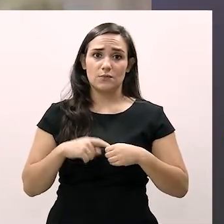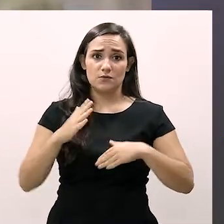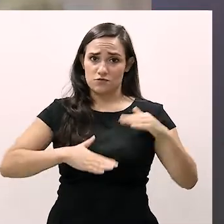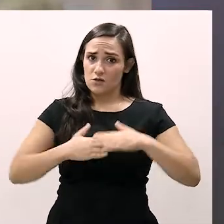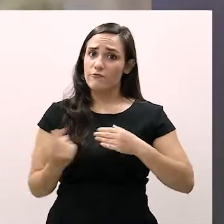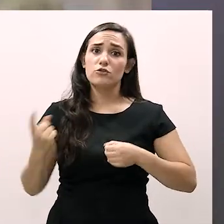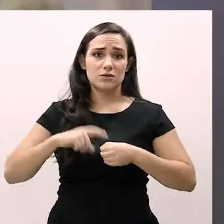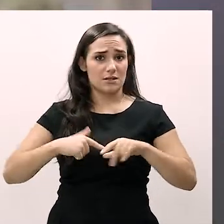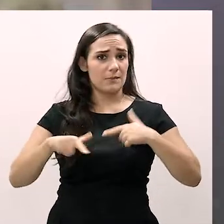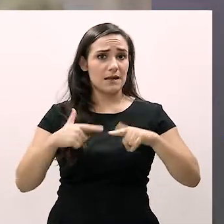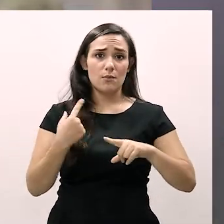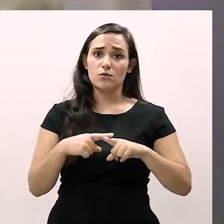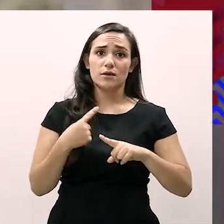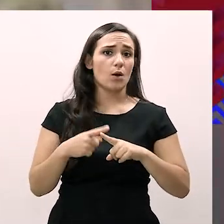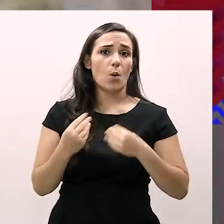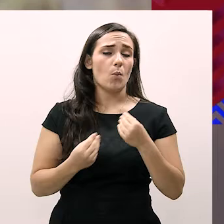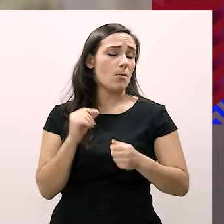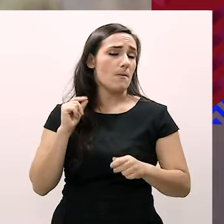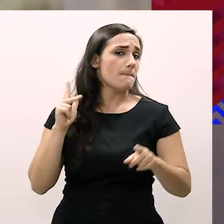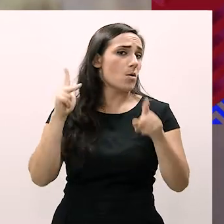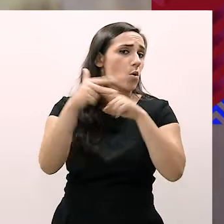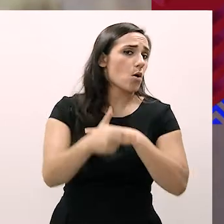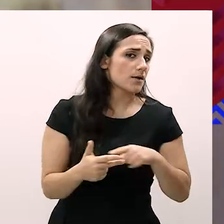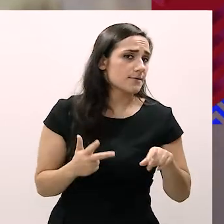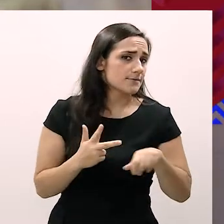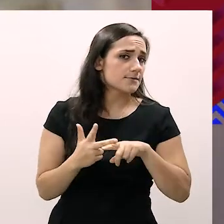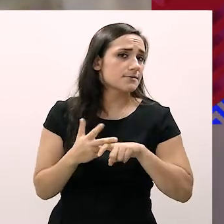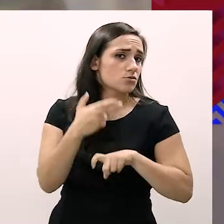uma cirurgia que a gente pode considerar que é urgente.